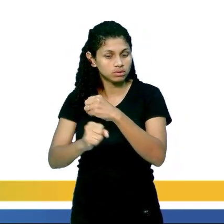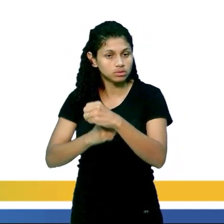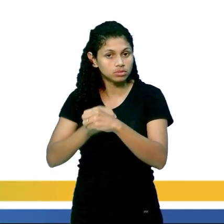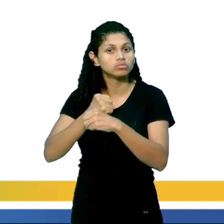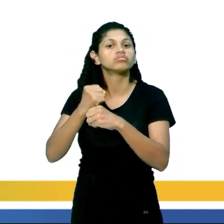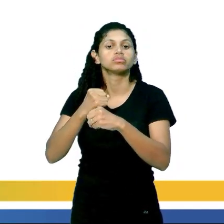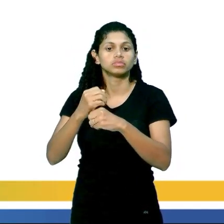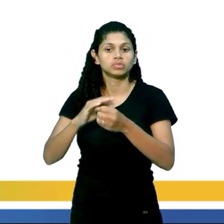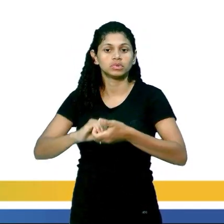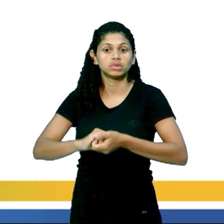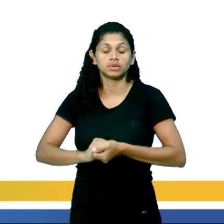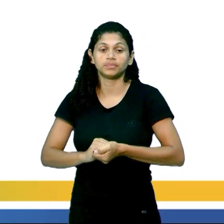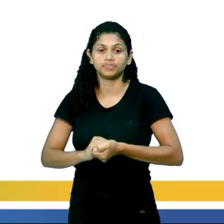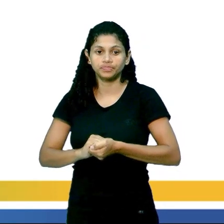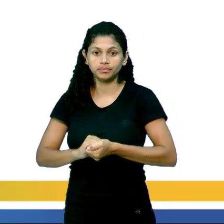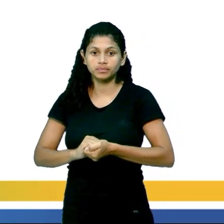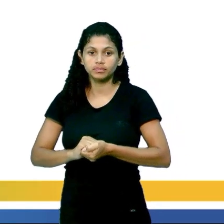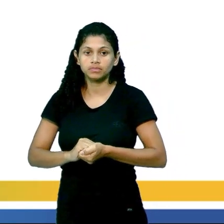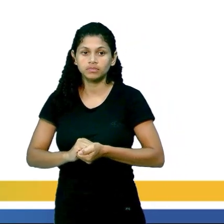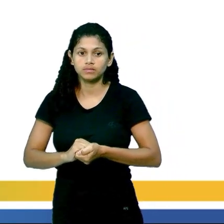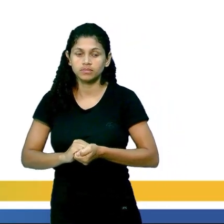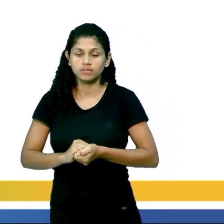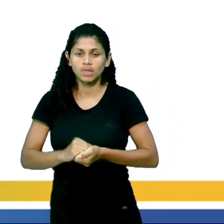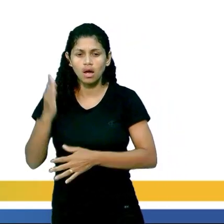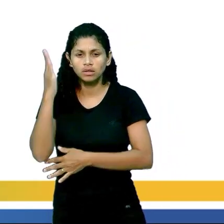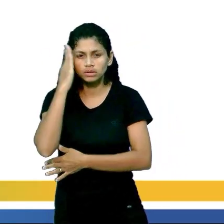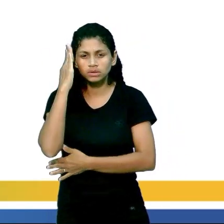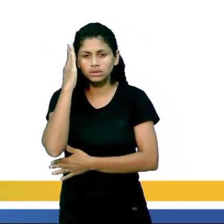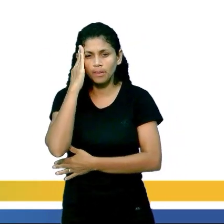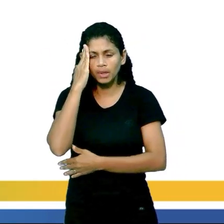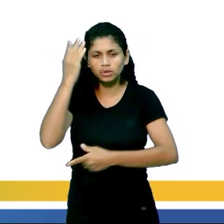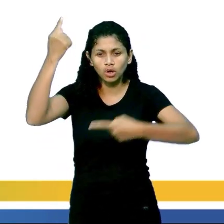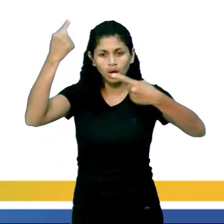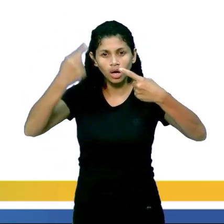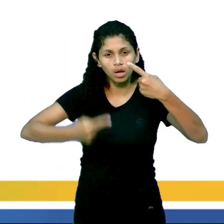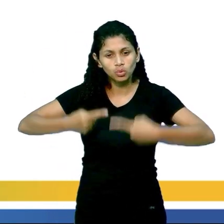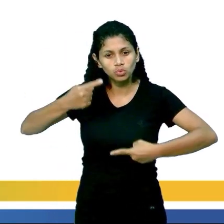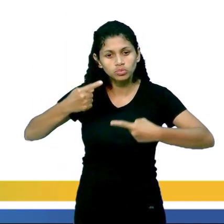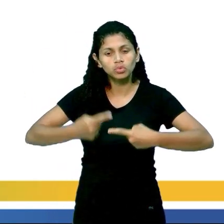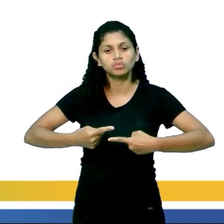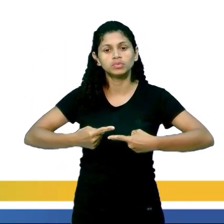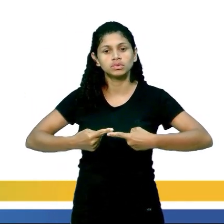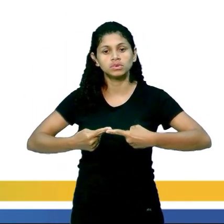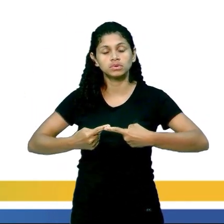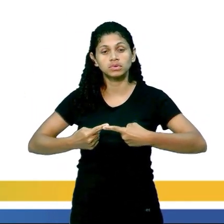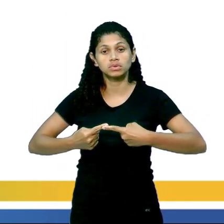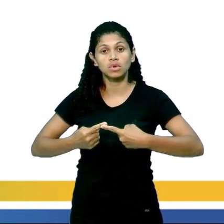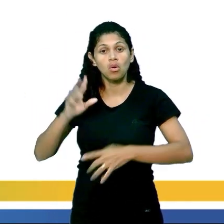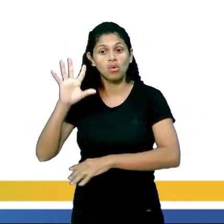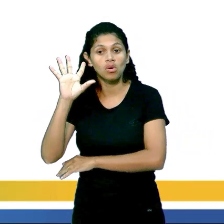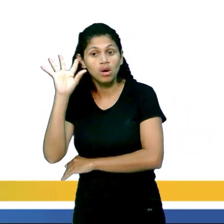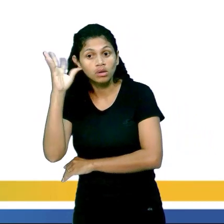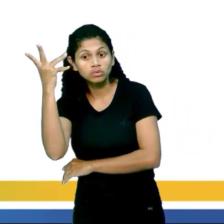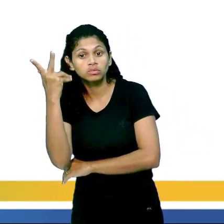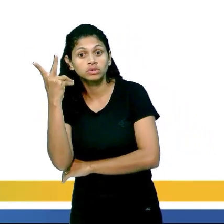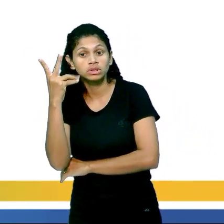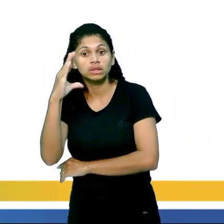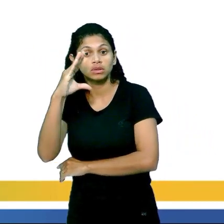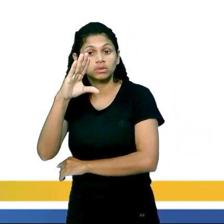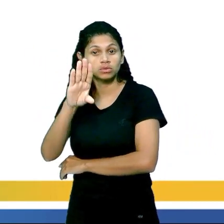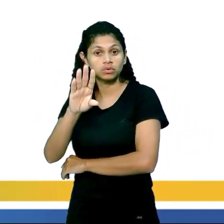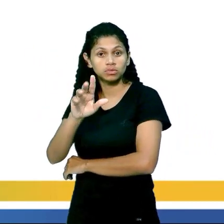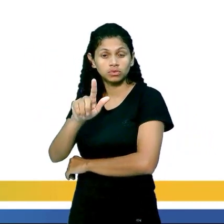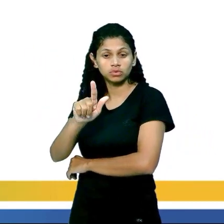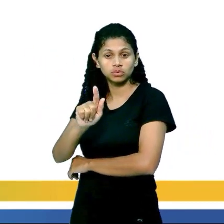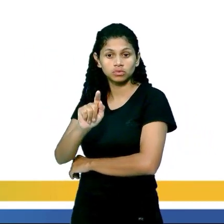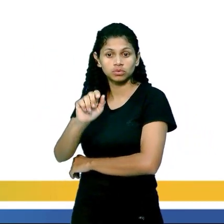de 2022, a edição dessa Copa do Mundo será de número... E aí tem as alternativas, 24, 23, 22,